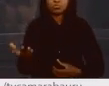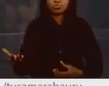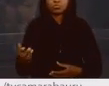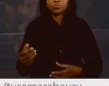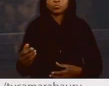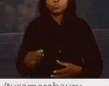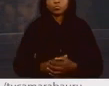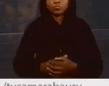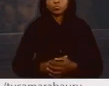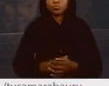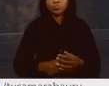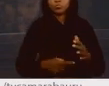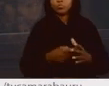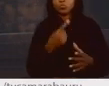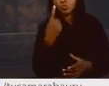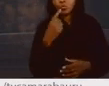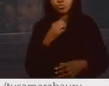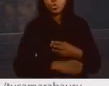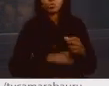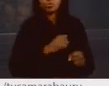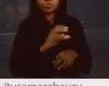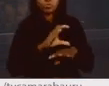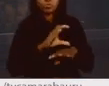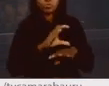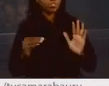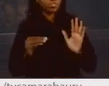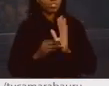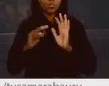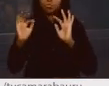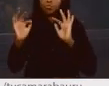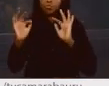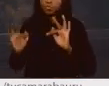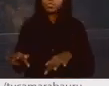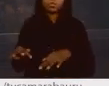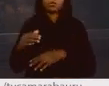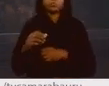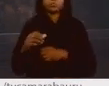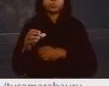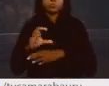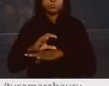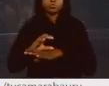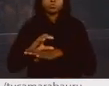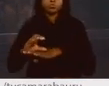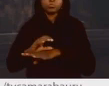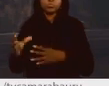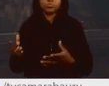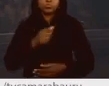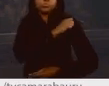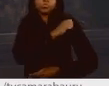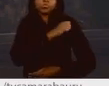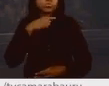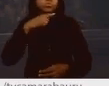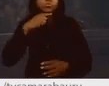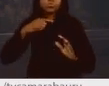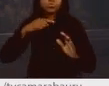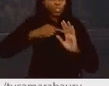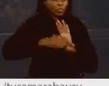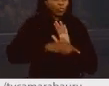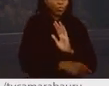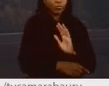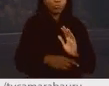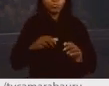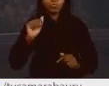ano, as consequências são graves. Um aluno que não tem condição de aprender com profundidade anatomia, no ano que vem ele não